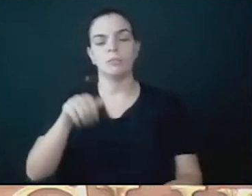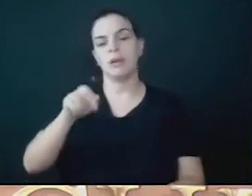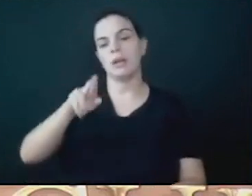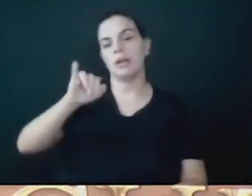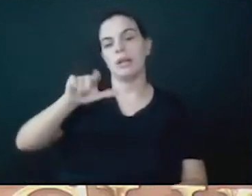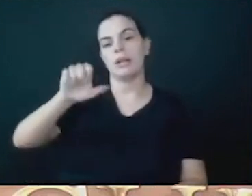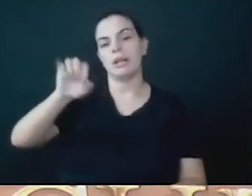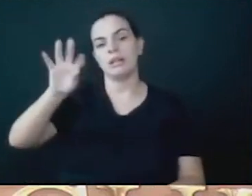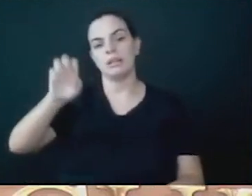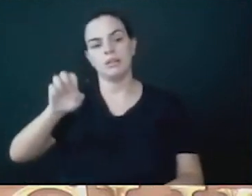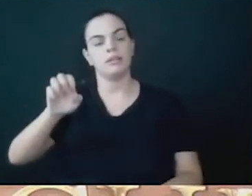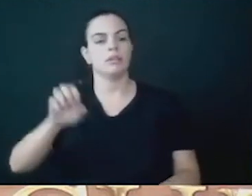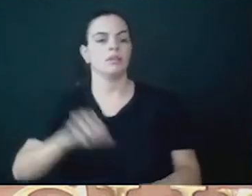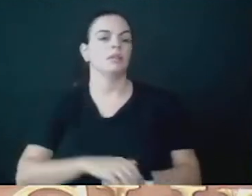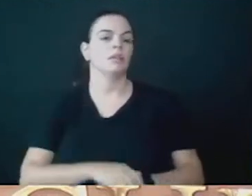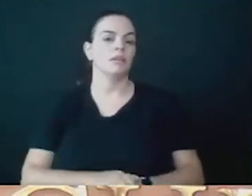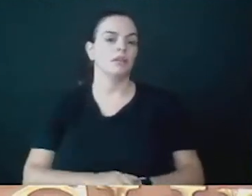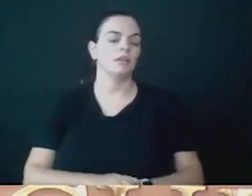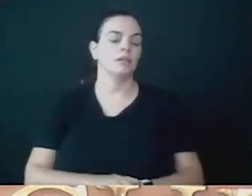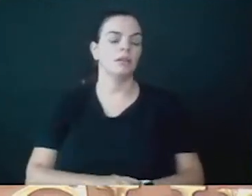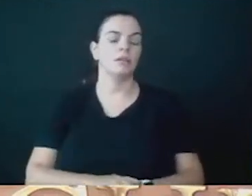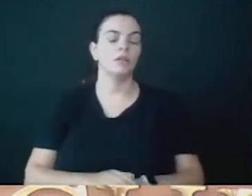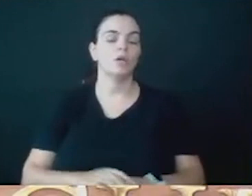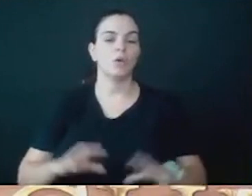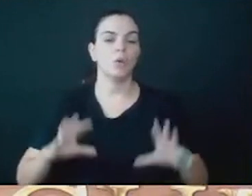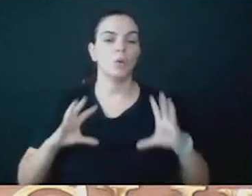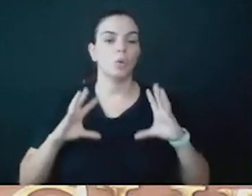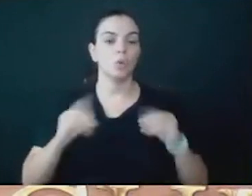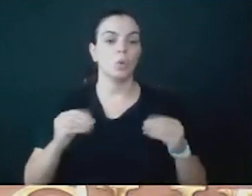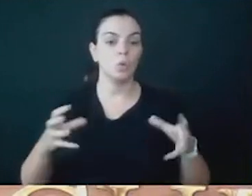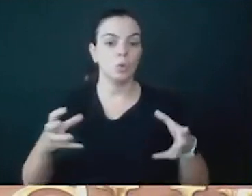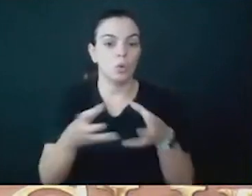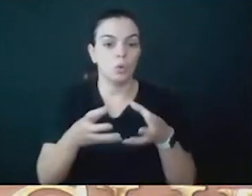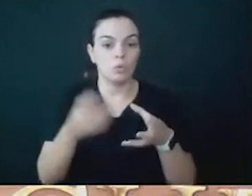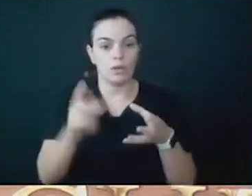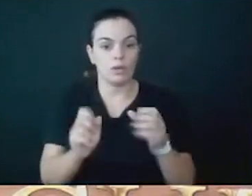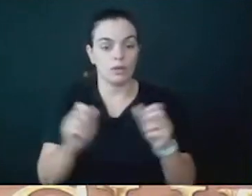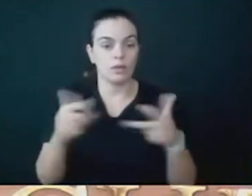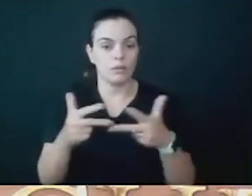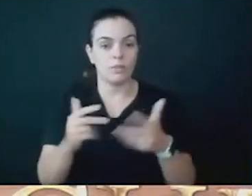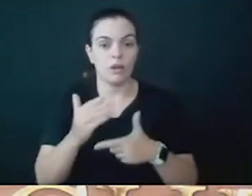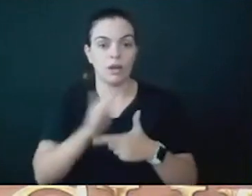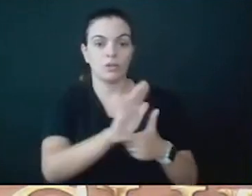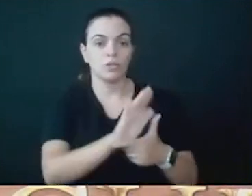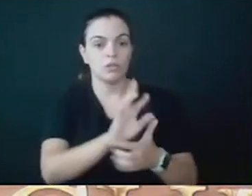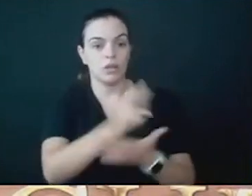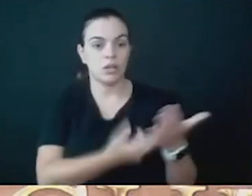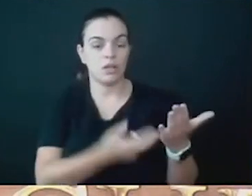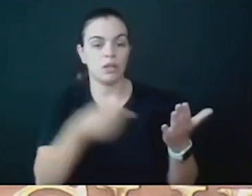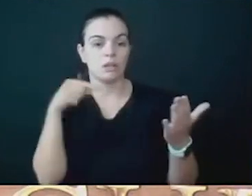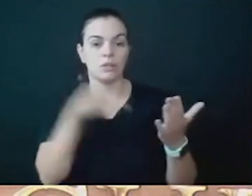Costa, e toda a equipe que ajudaram a construir esse relatório da Câmara Municipal, fazendo espelho à